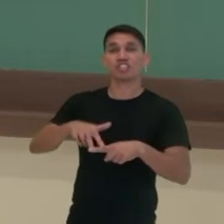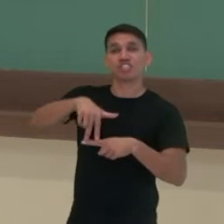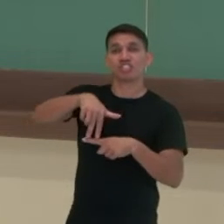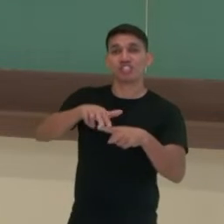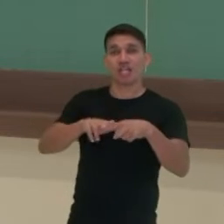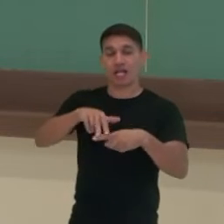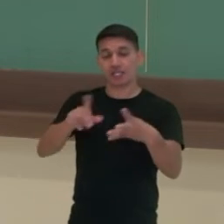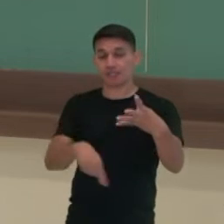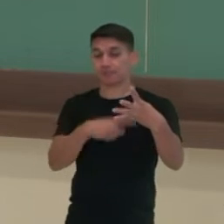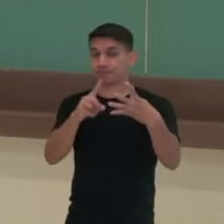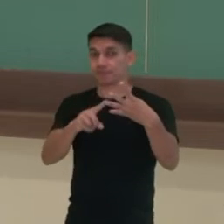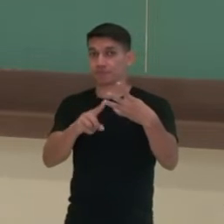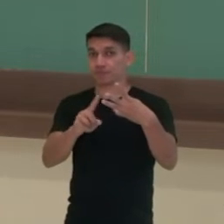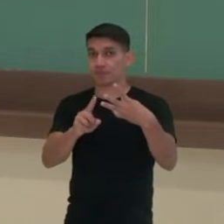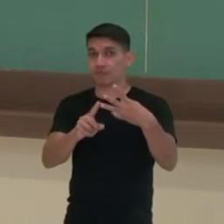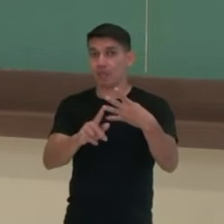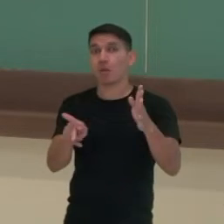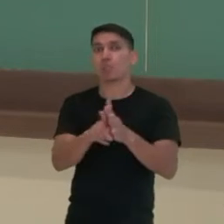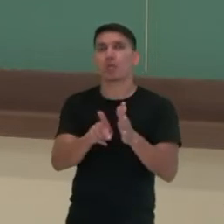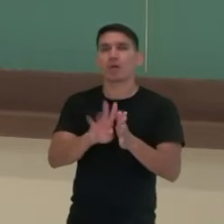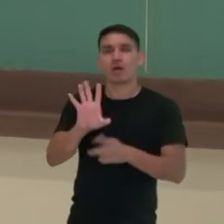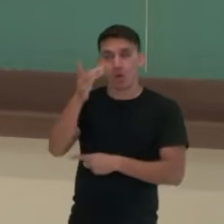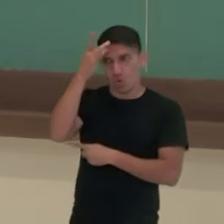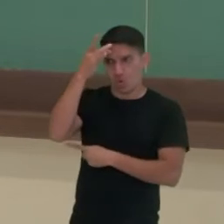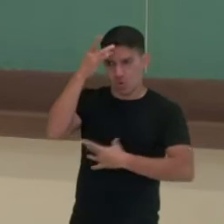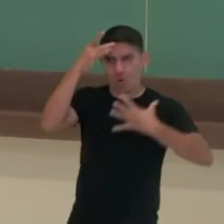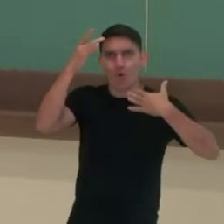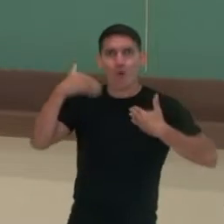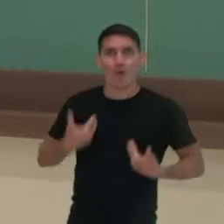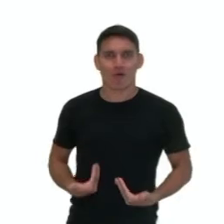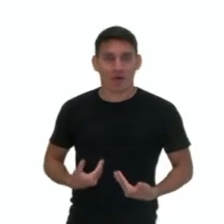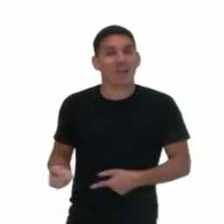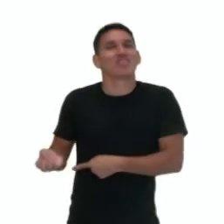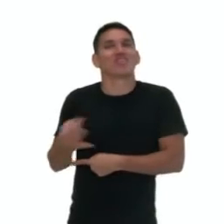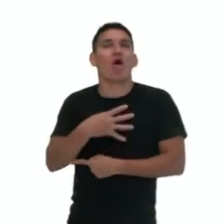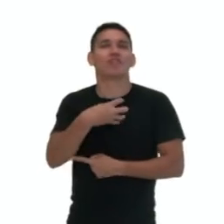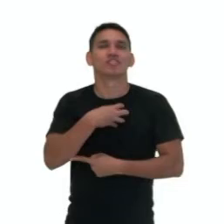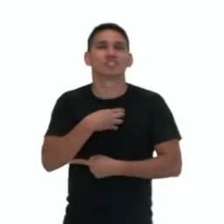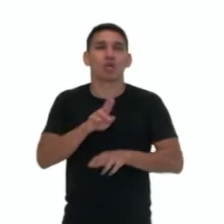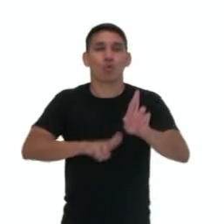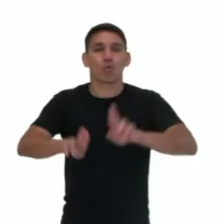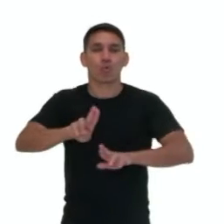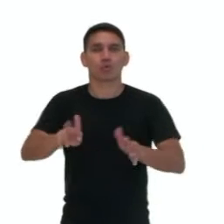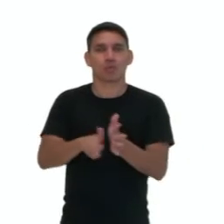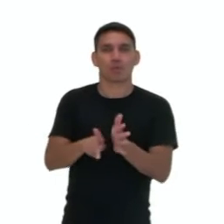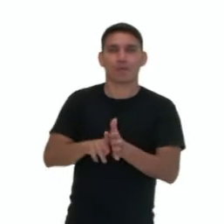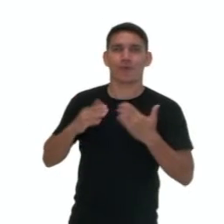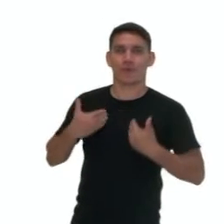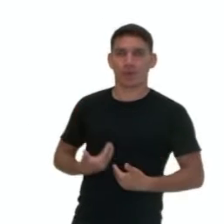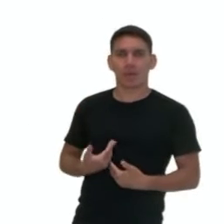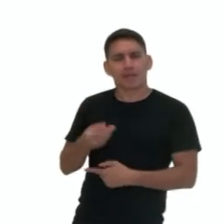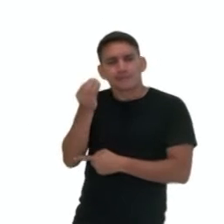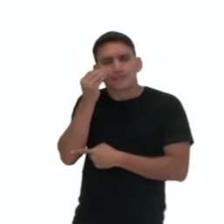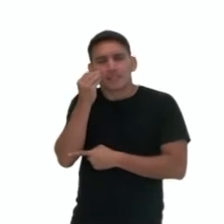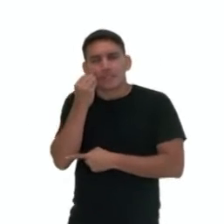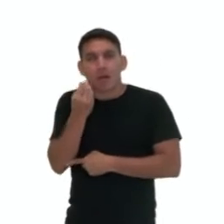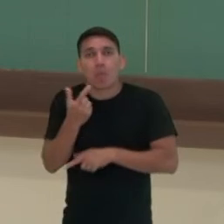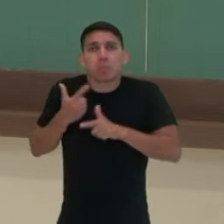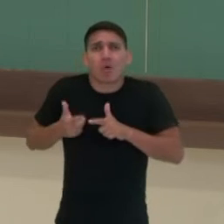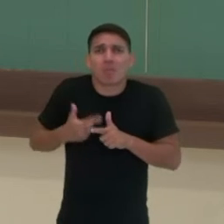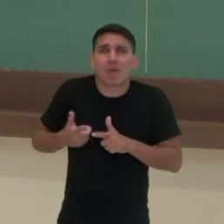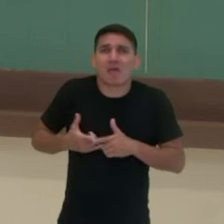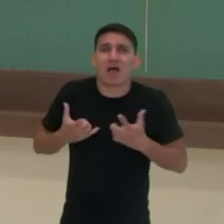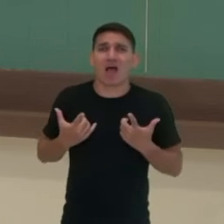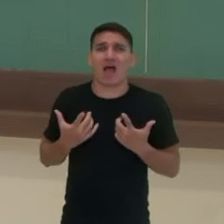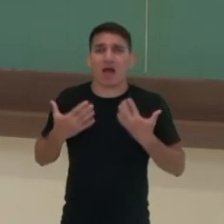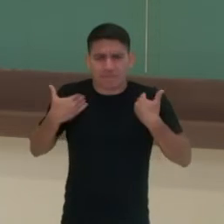corporal. São as novas propostas de abordagem do corpo. Teve origem na busca da solução de problemas físicos e posturais. Então as pessoas tinham